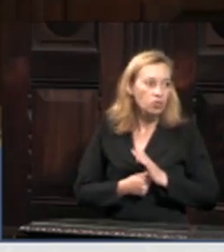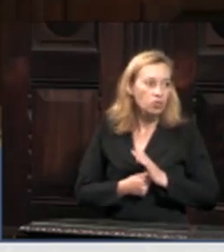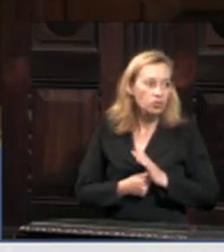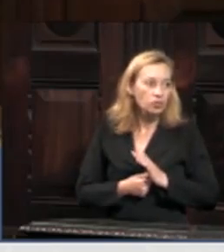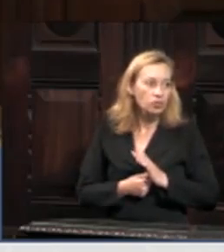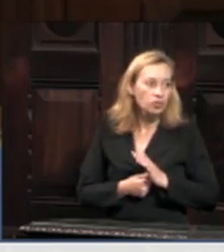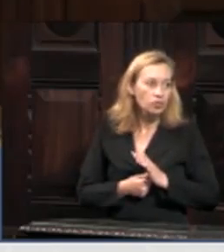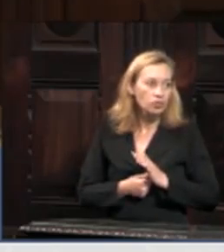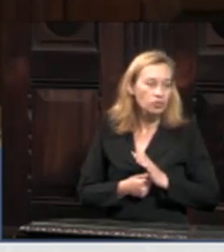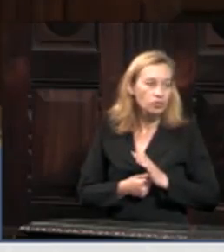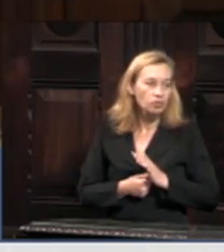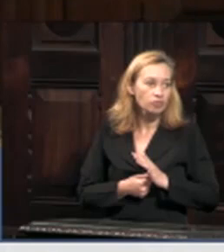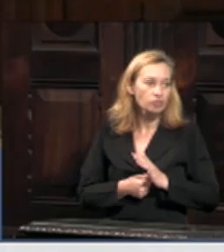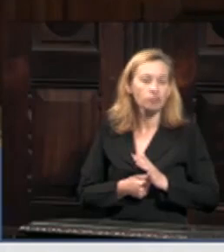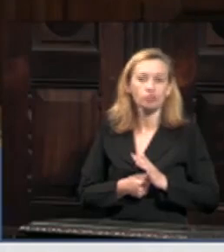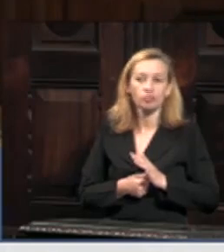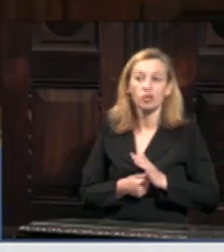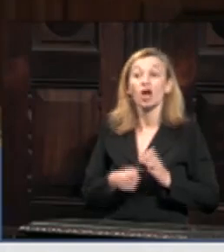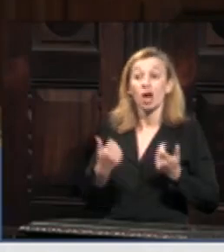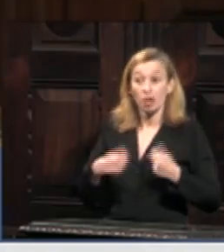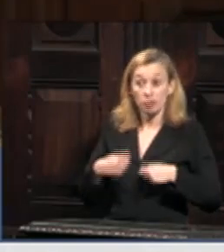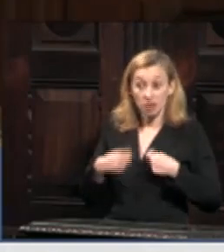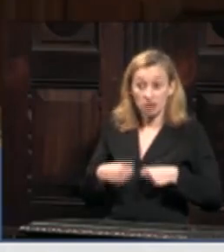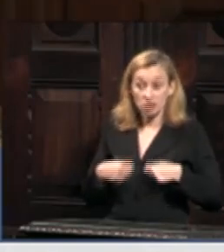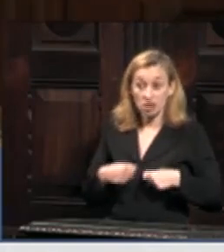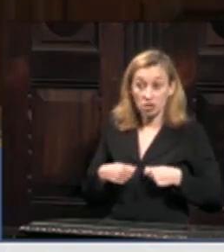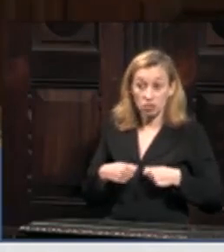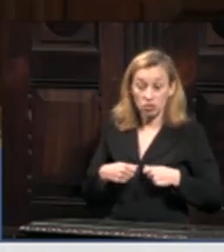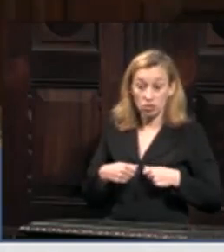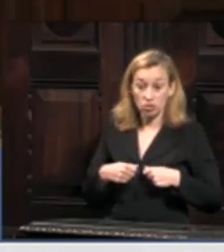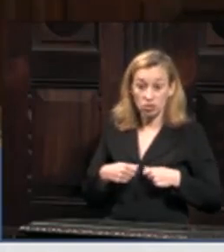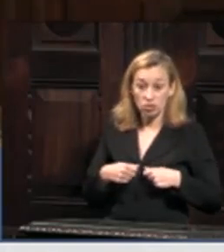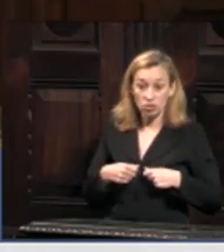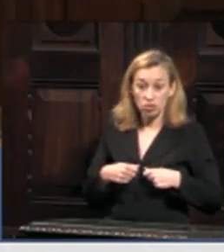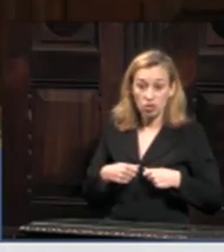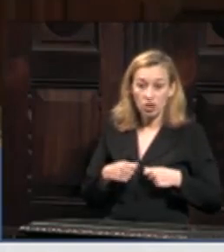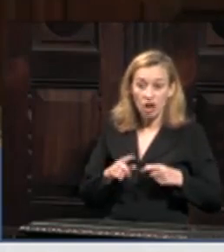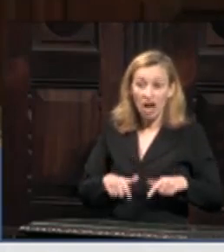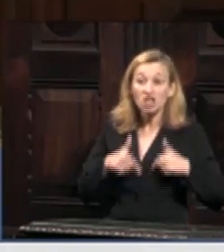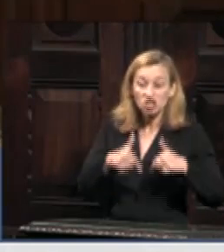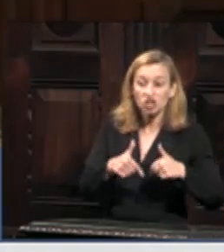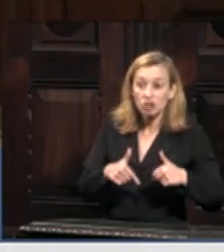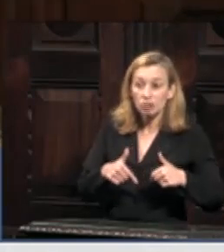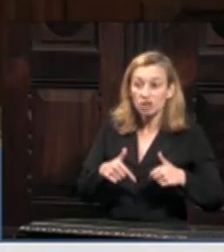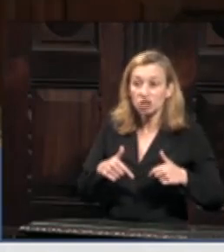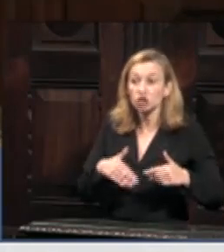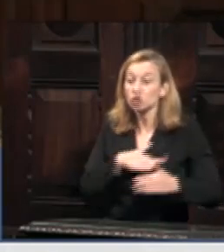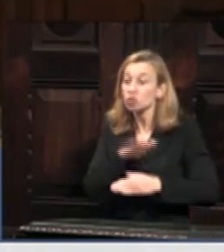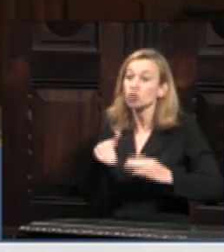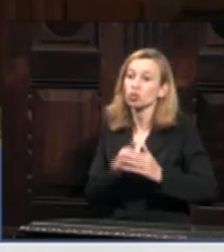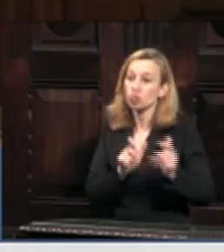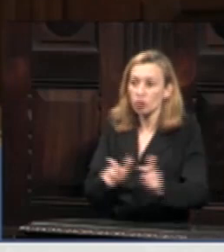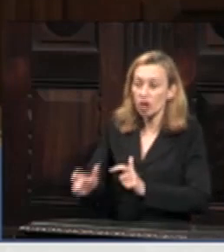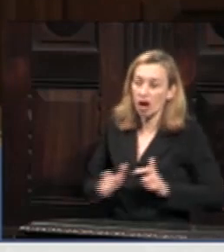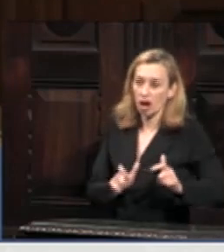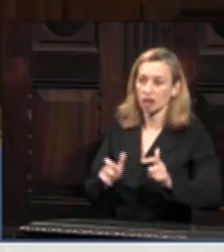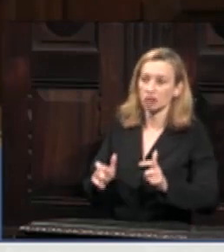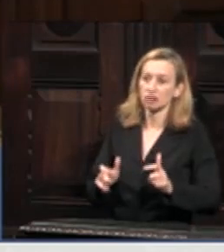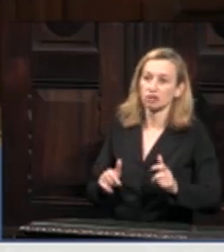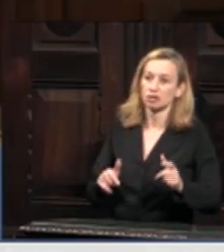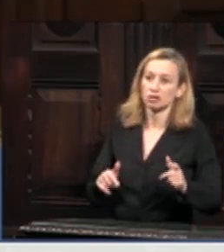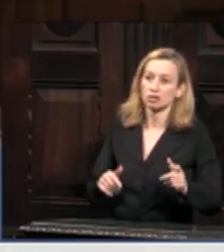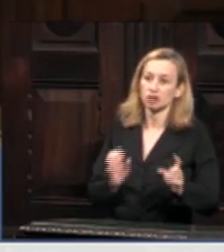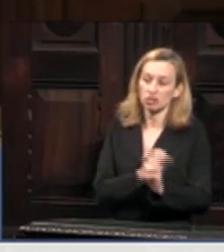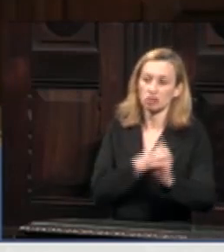há em todos os campos. É preciso ser combatido, mas há em todos os setores da sociedade. Não se trata